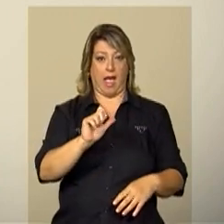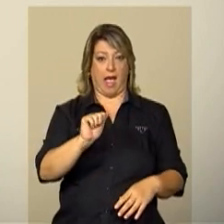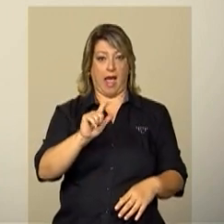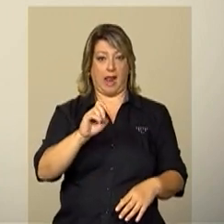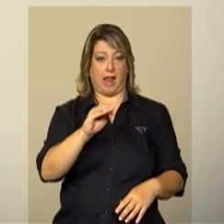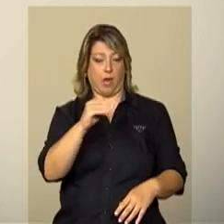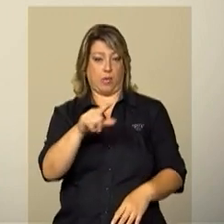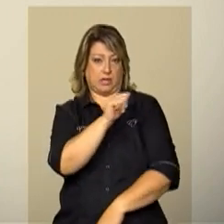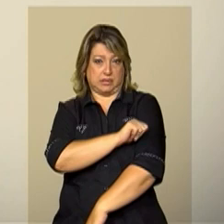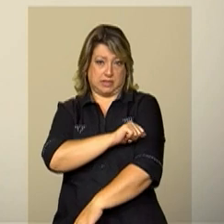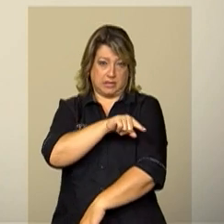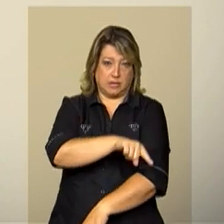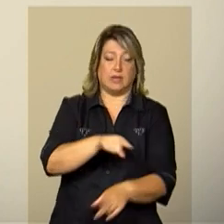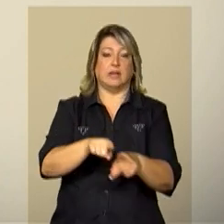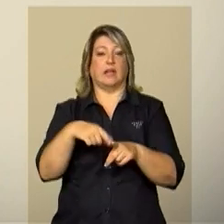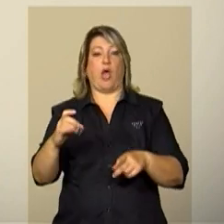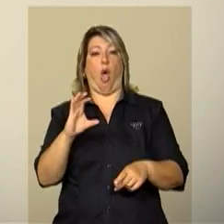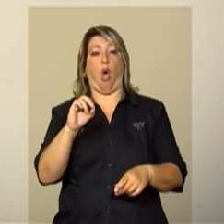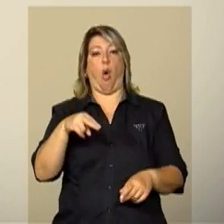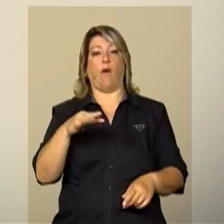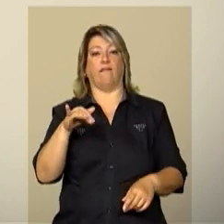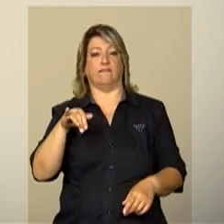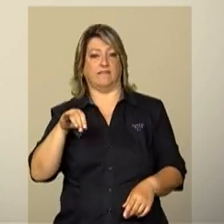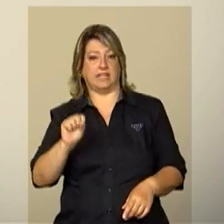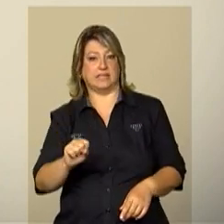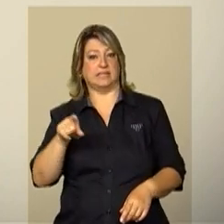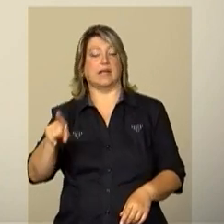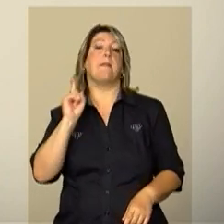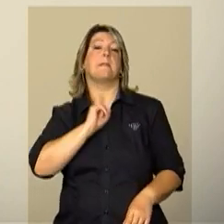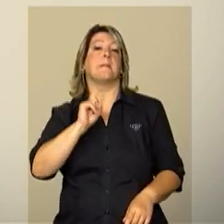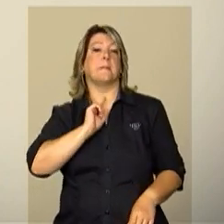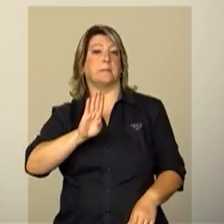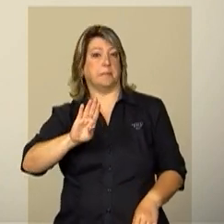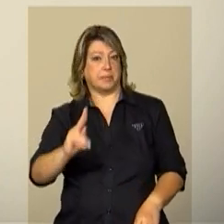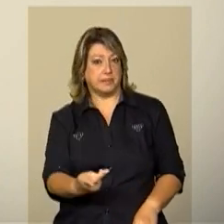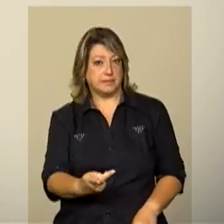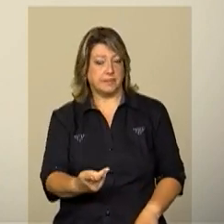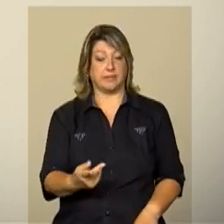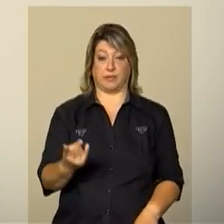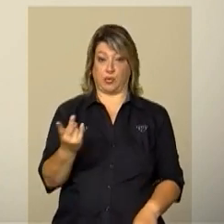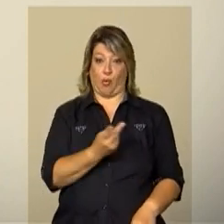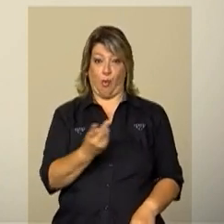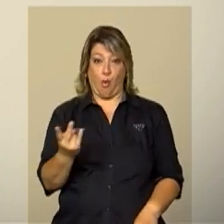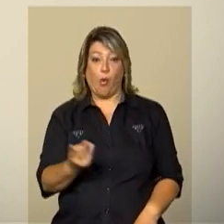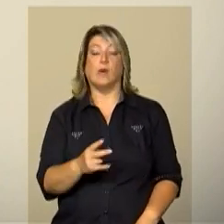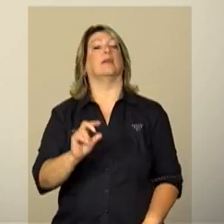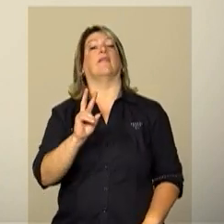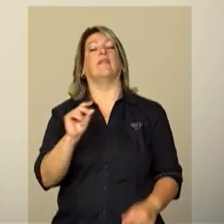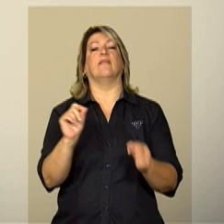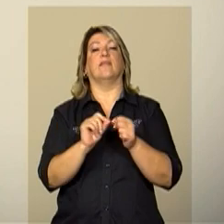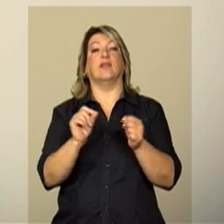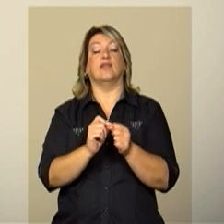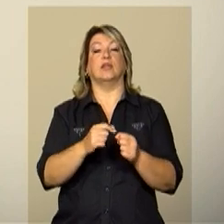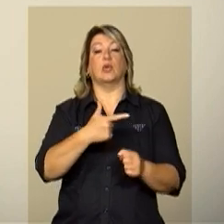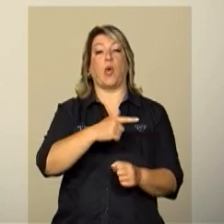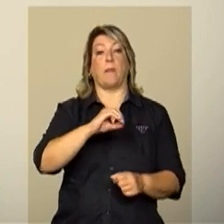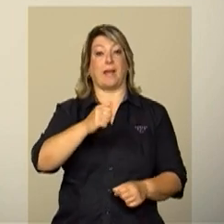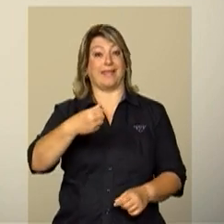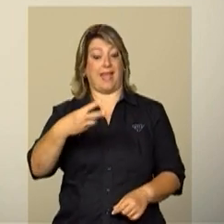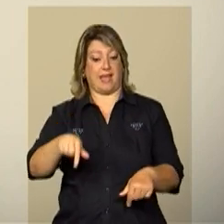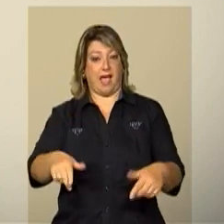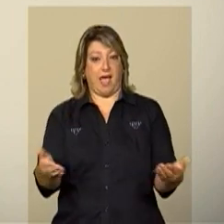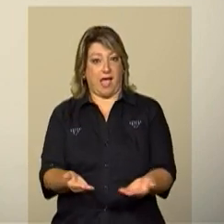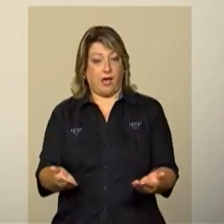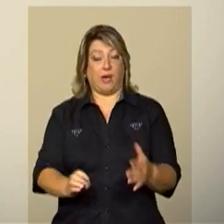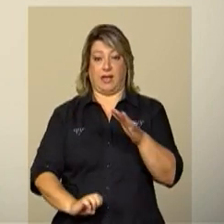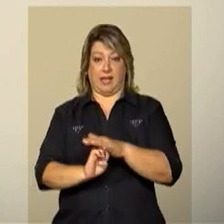Confins esses leilões tanto do Galeão no rio como de Confins em Belo Horizonte serão feitos em 2013 e